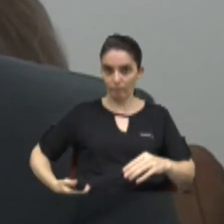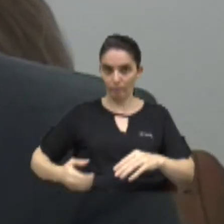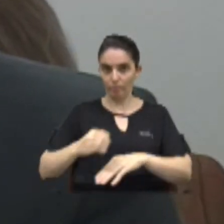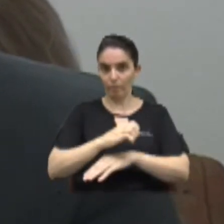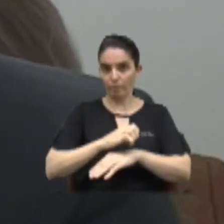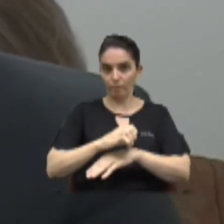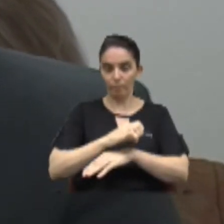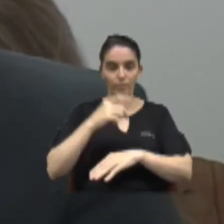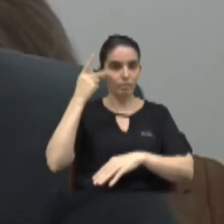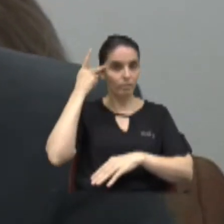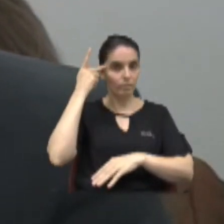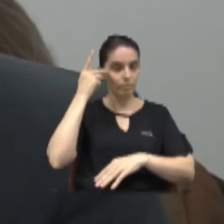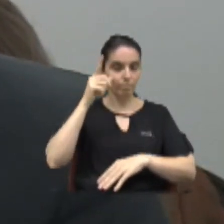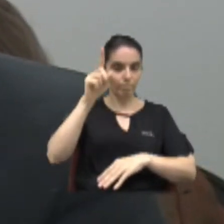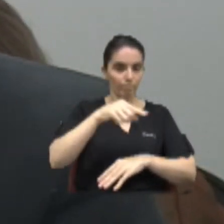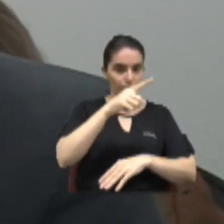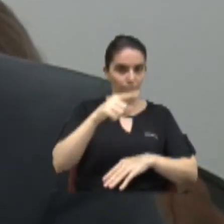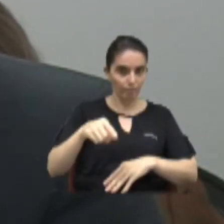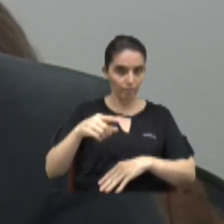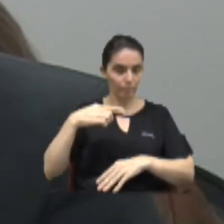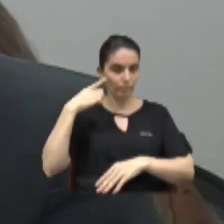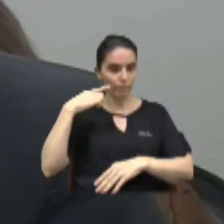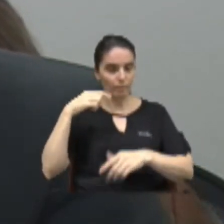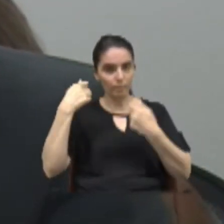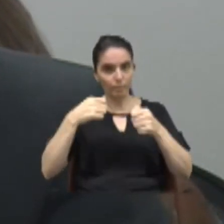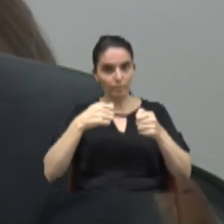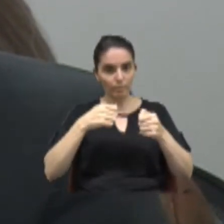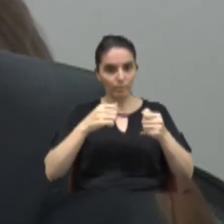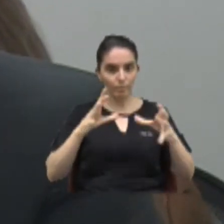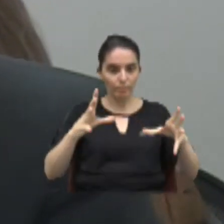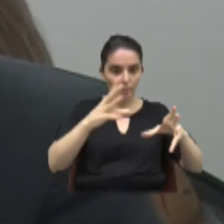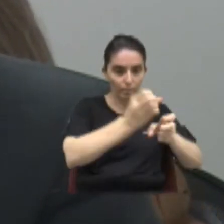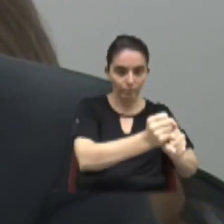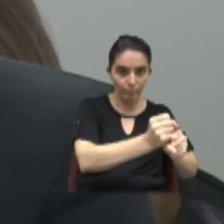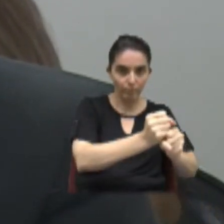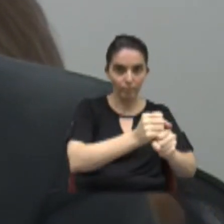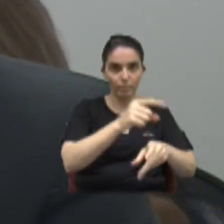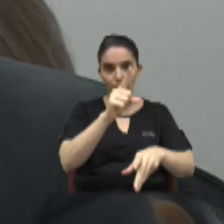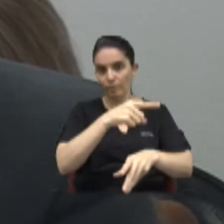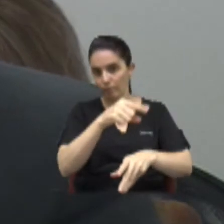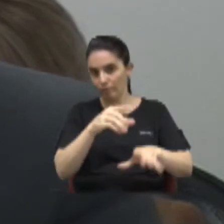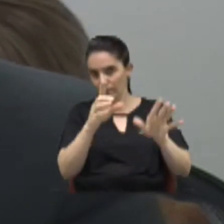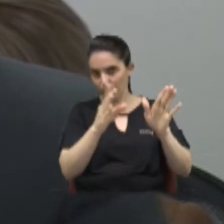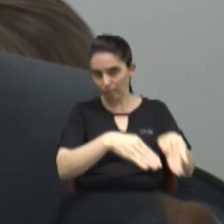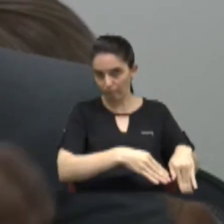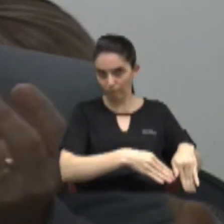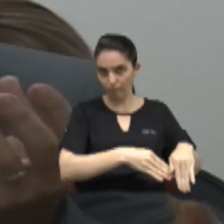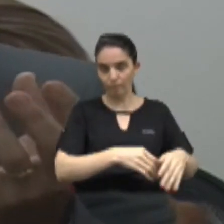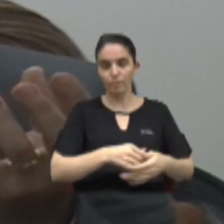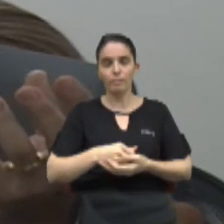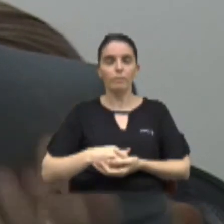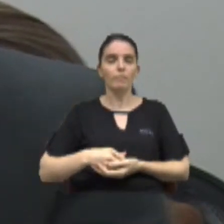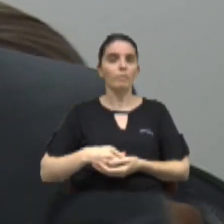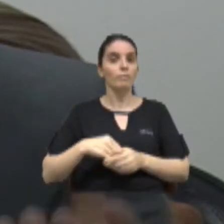um prazo aí, mas não adianta, nós temos que conscientizar as pessoas a como fazer. Aí